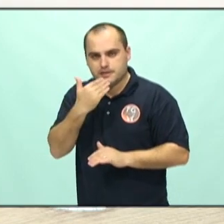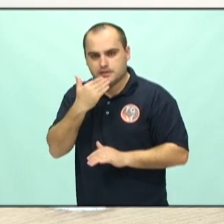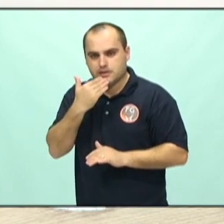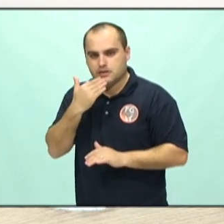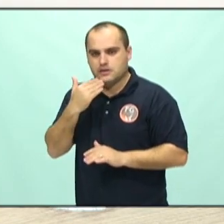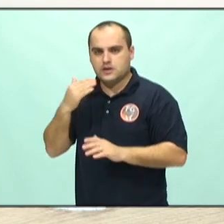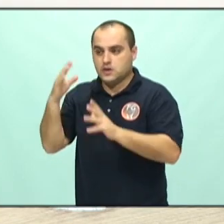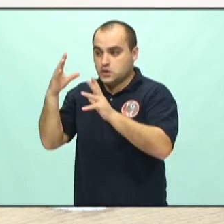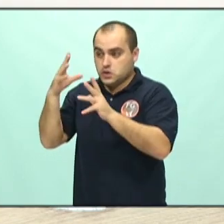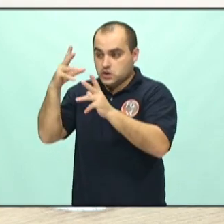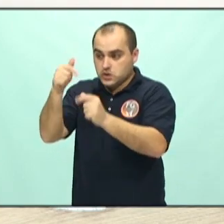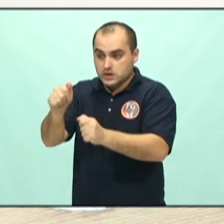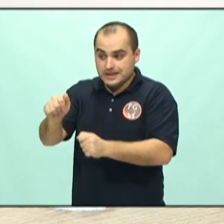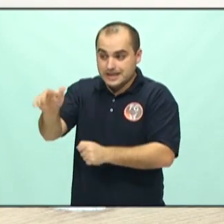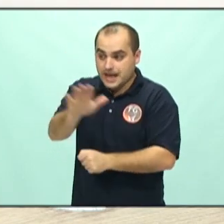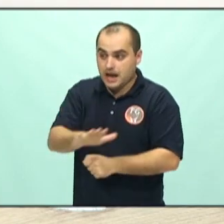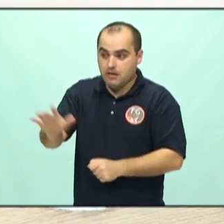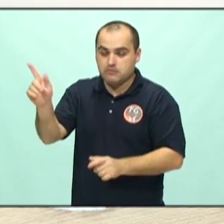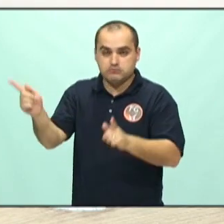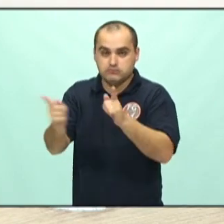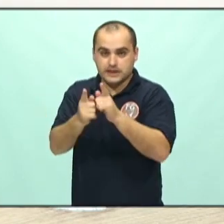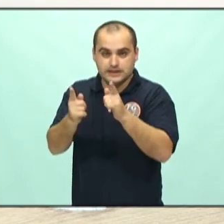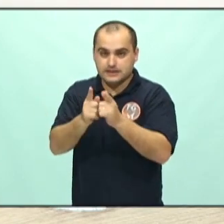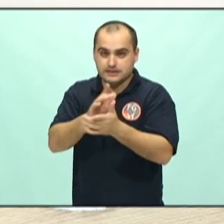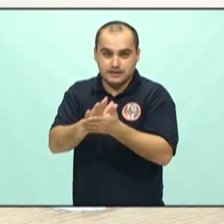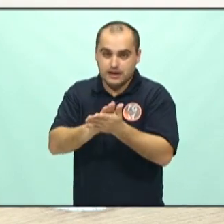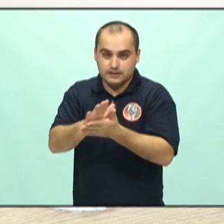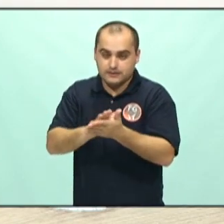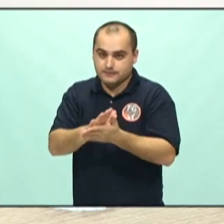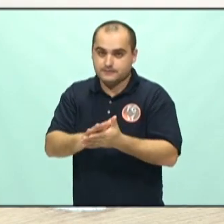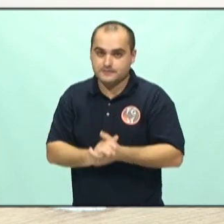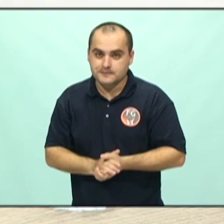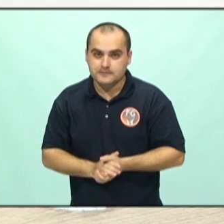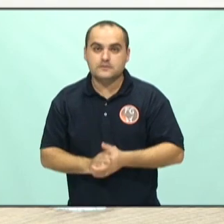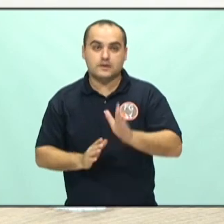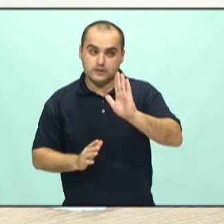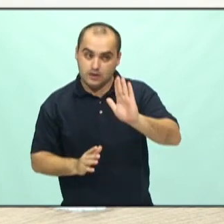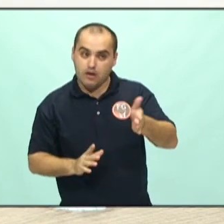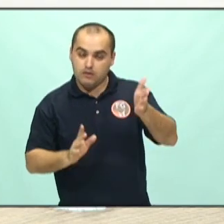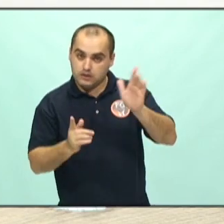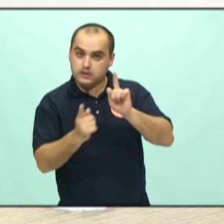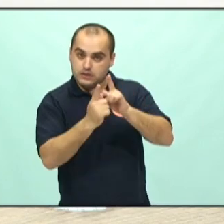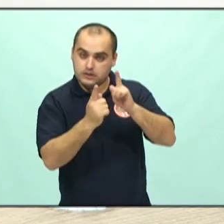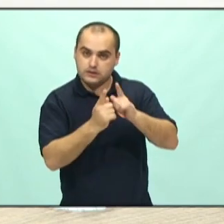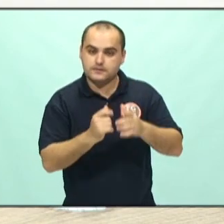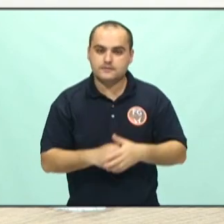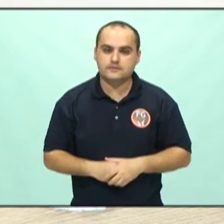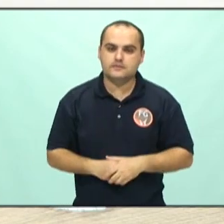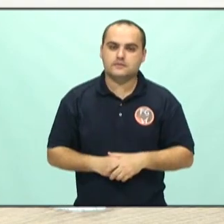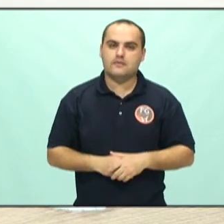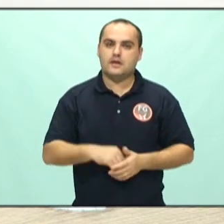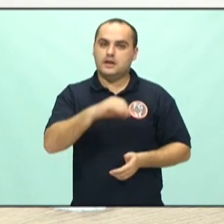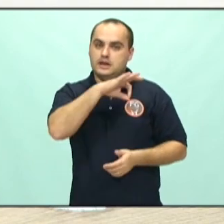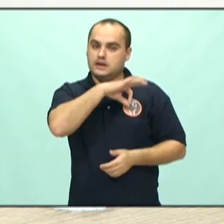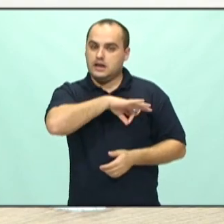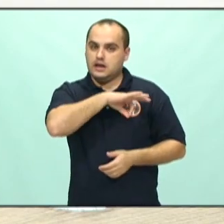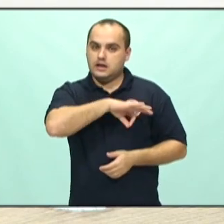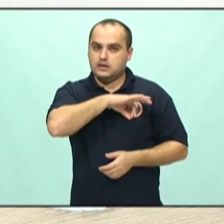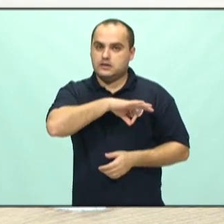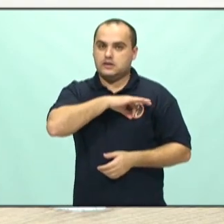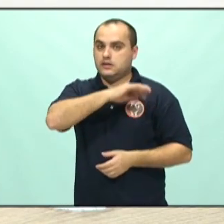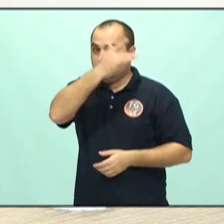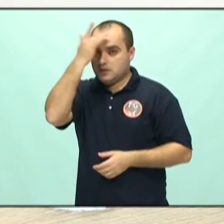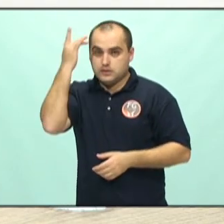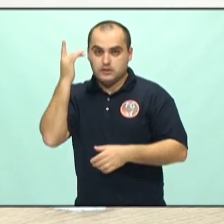maioria ainda não foram atendidas, né? Eu vou citar algumas que foram atendidas já, né? Que é a equivalência salarial dos agentes de